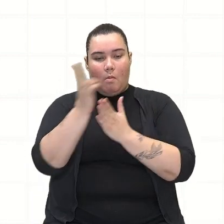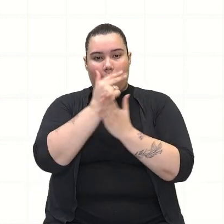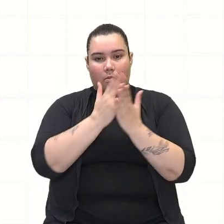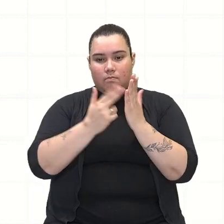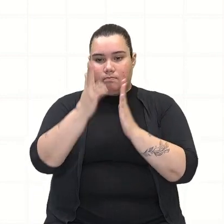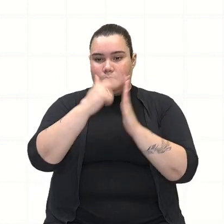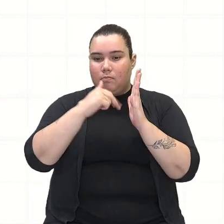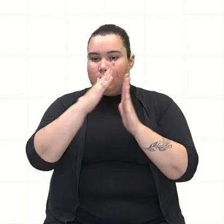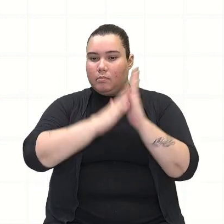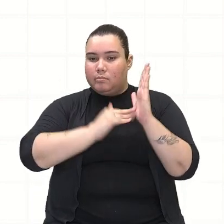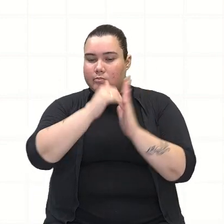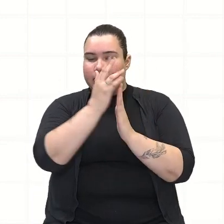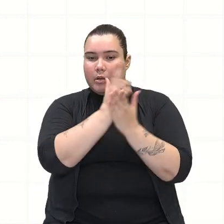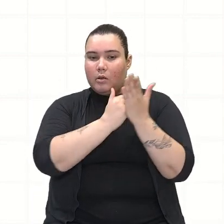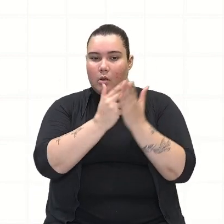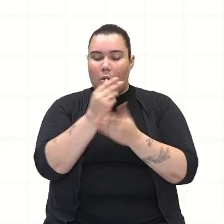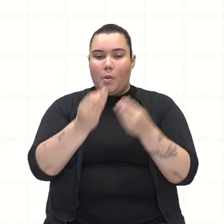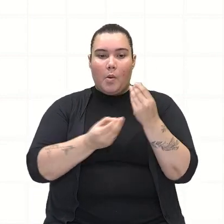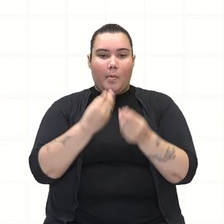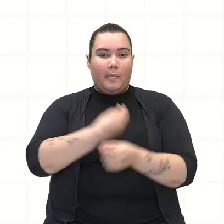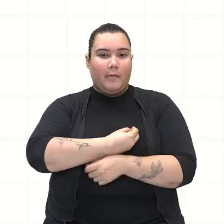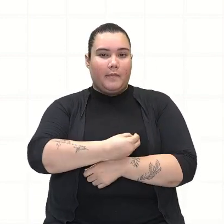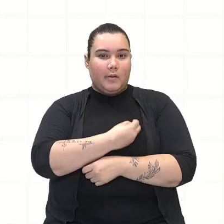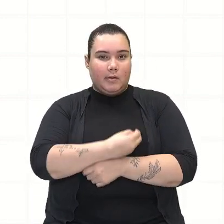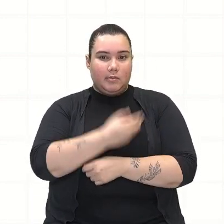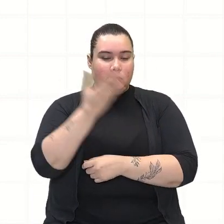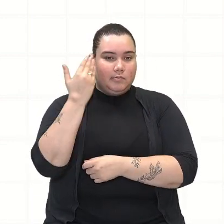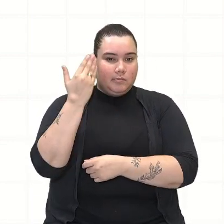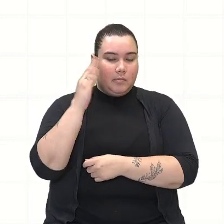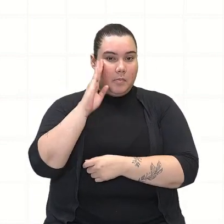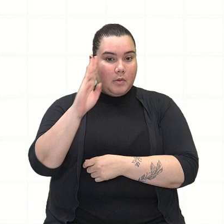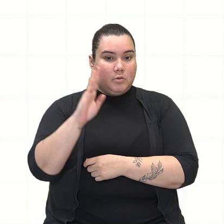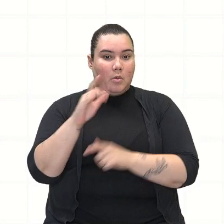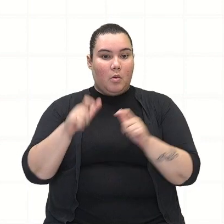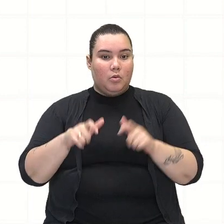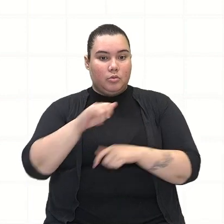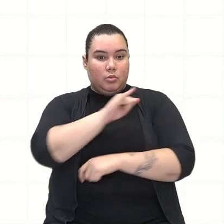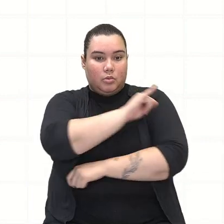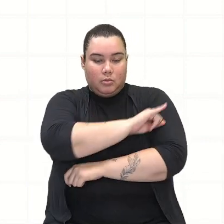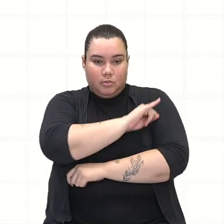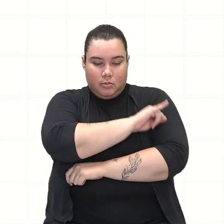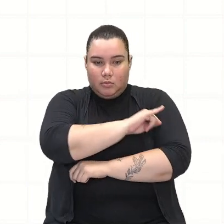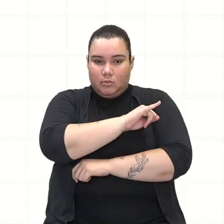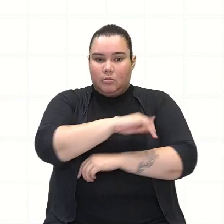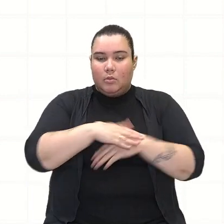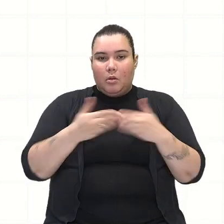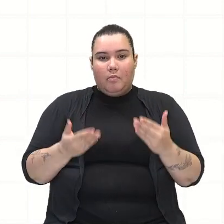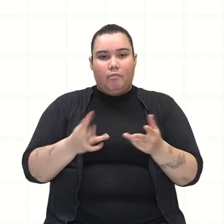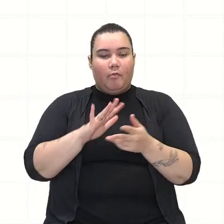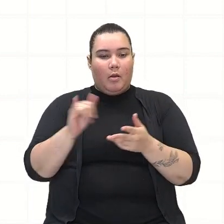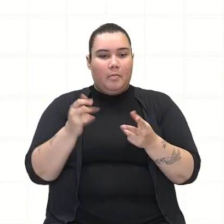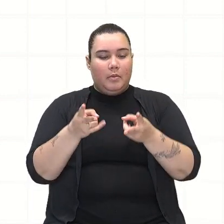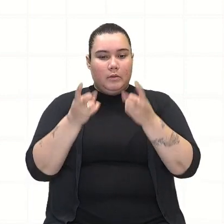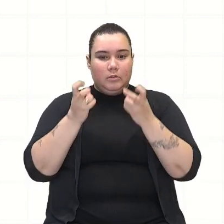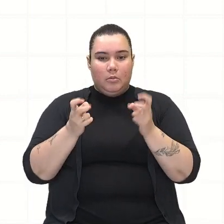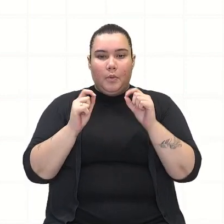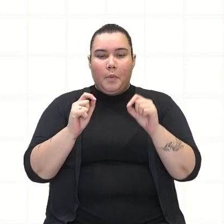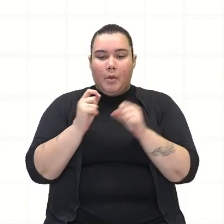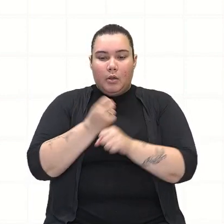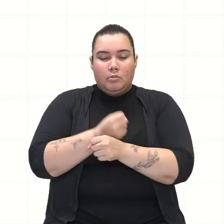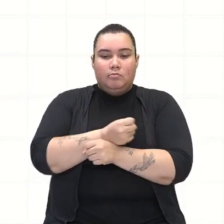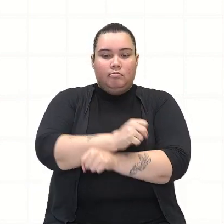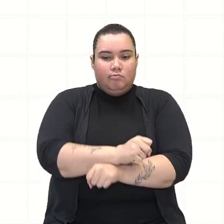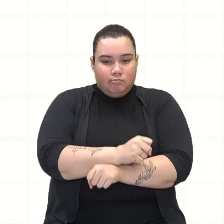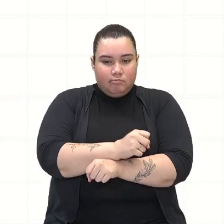de suas obras, o cotidiano, sobretudo no Rio de Janeiro. E aí ele vai observar a questão da